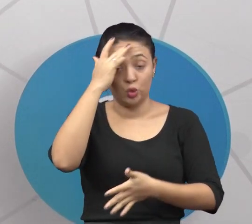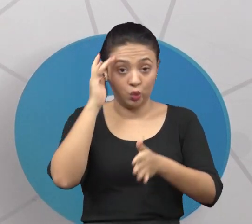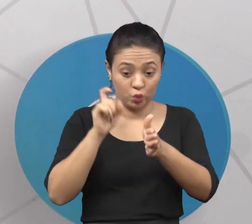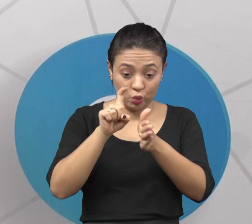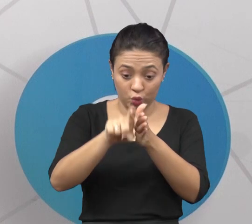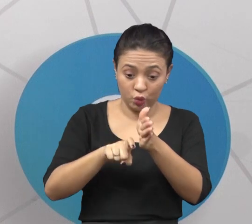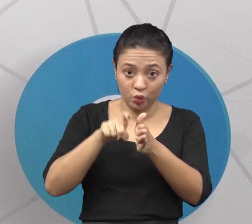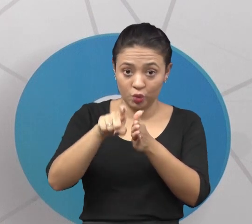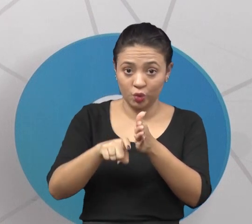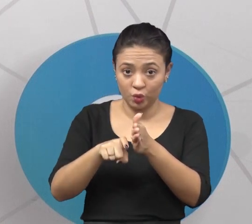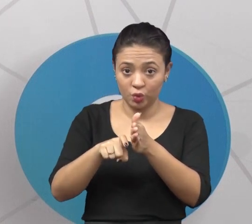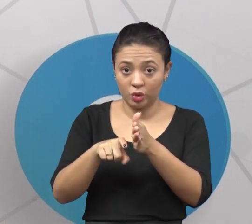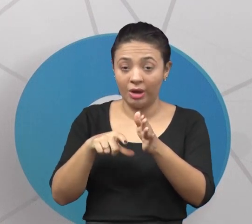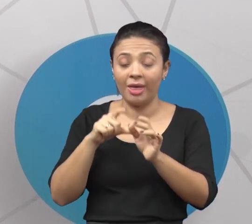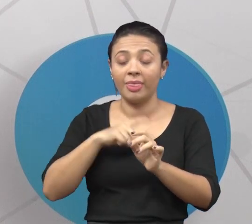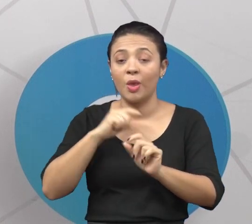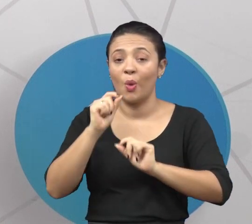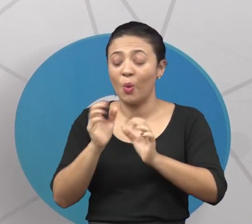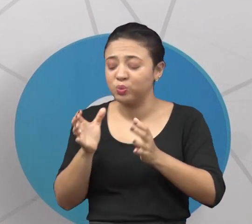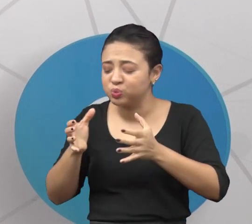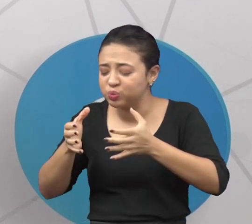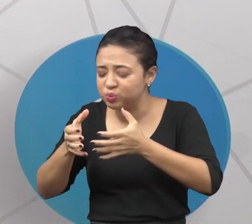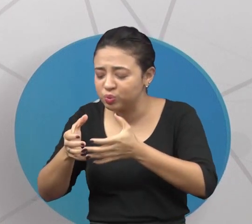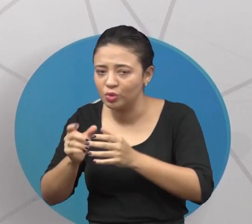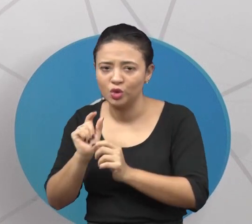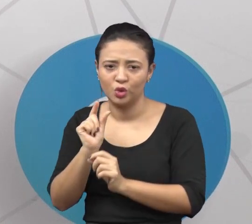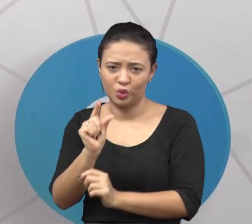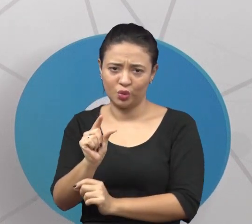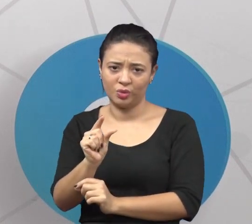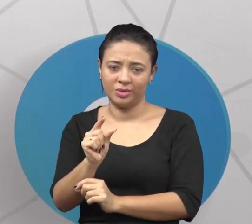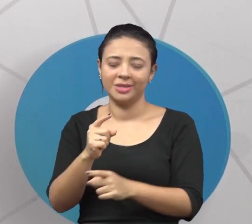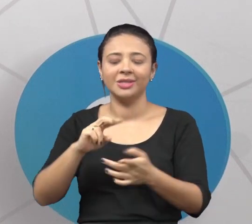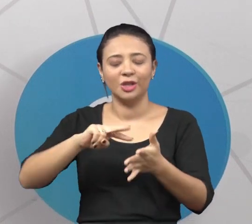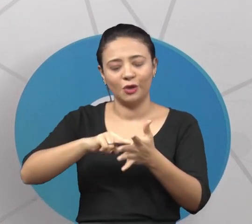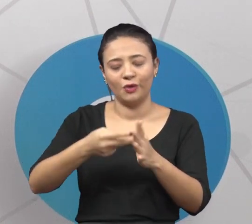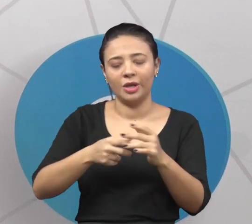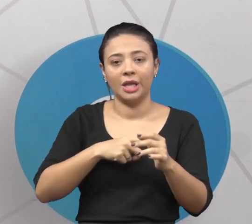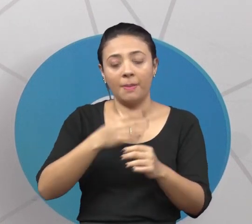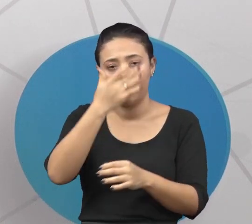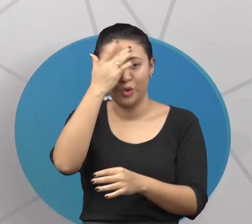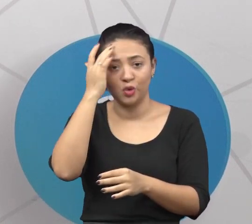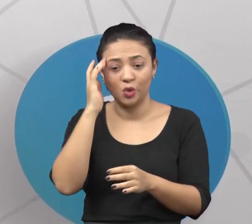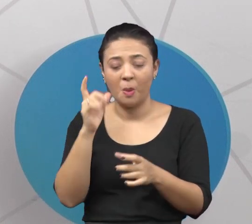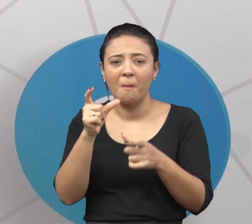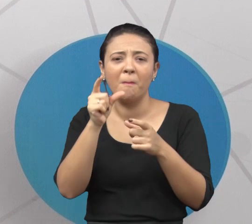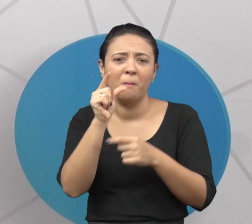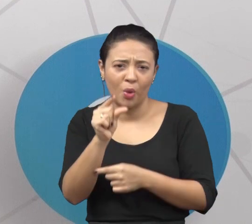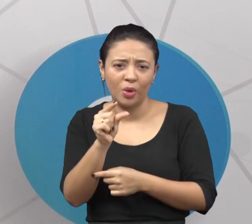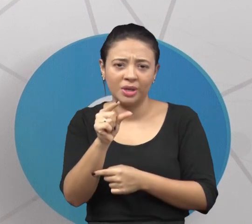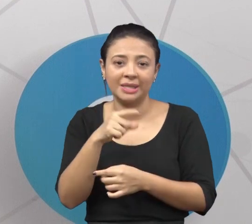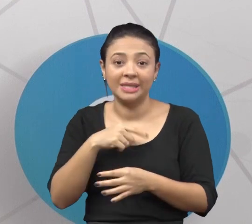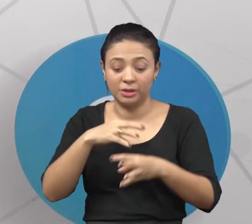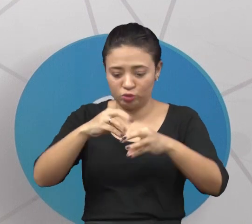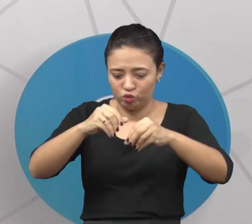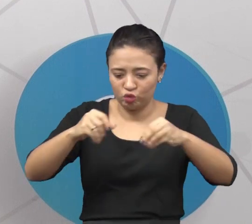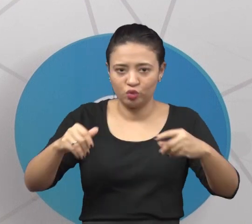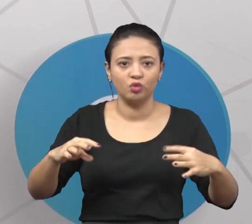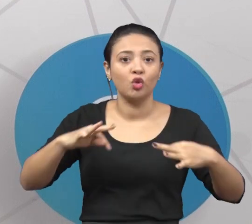isso ocasiona o quê? Poucas terras para os pequenos. E os pequenos também, eles não têm